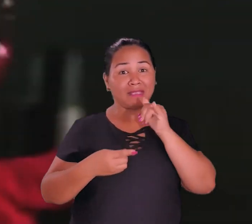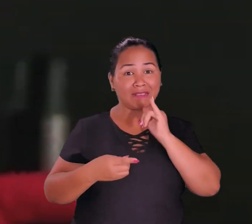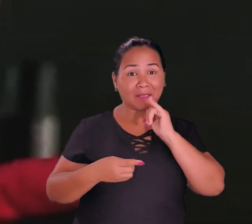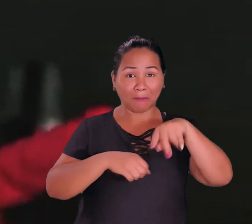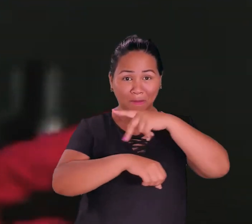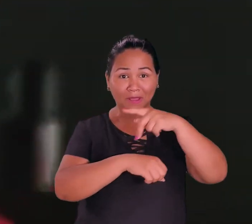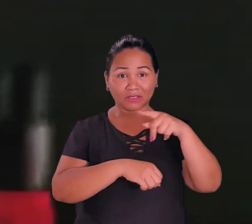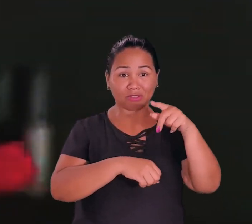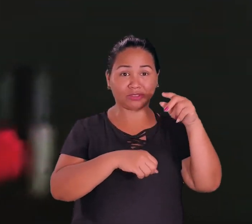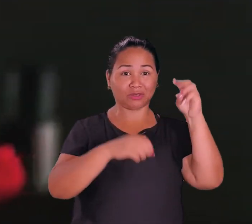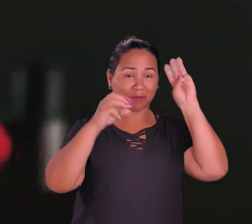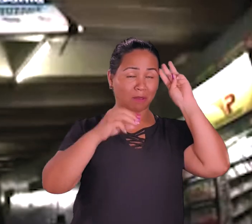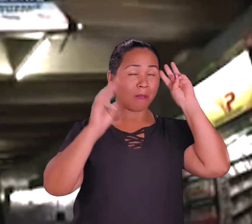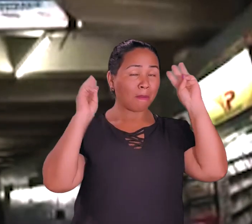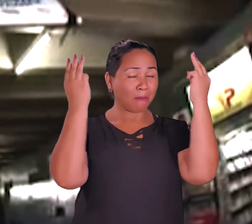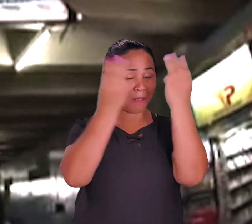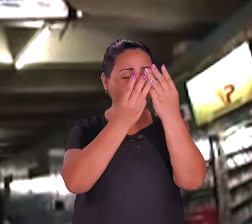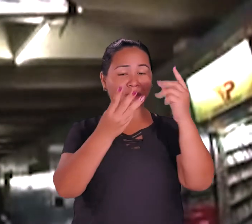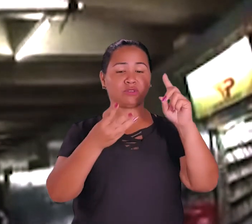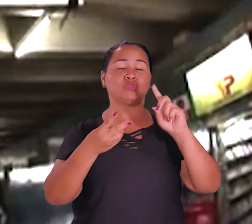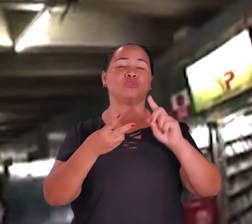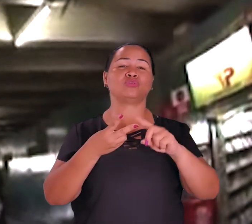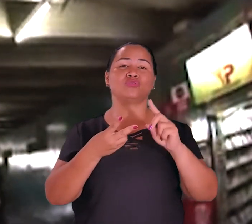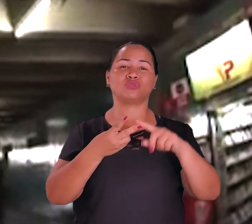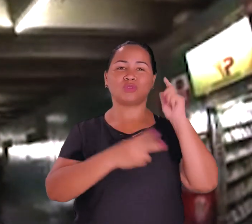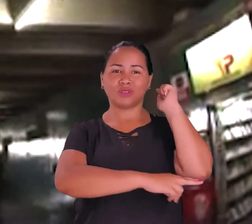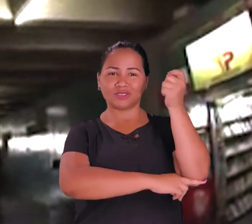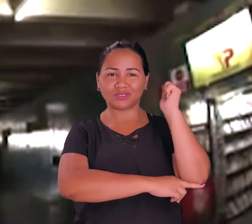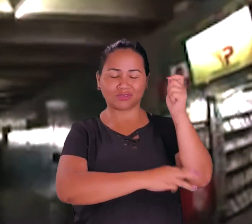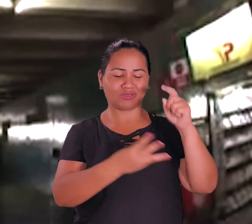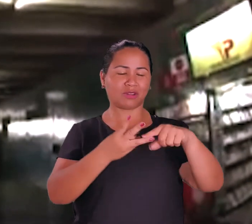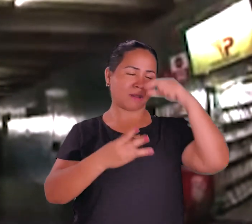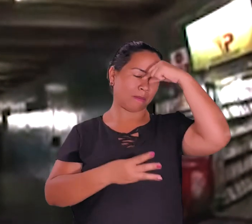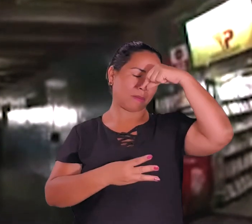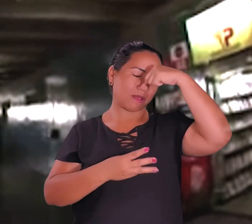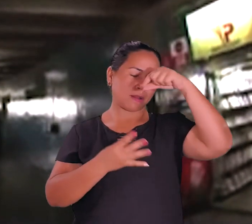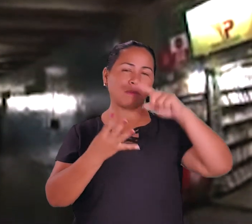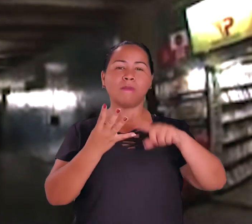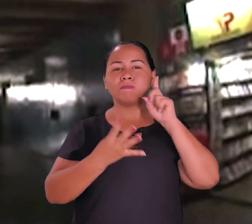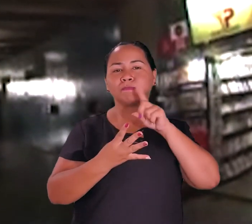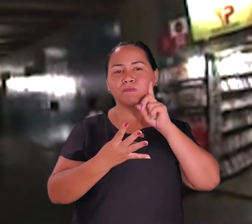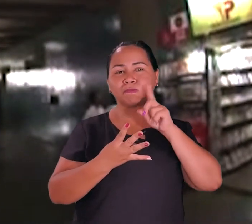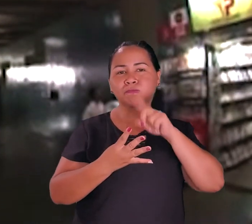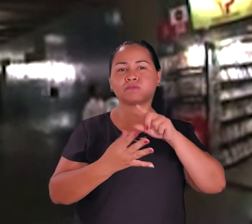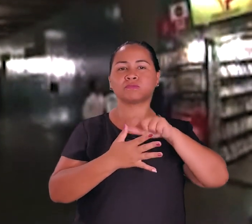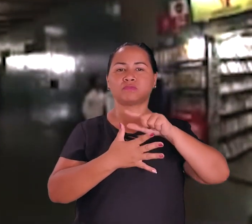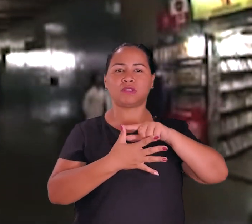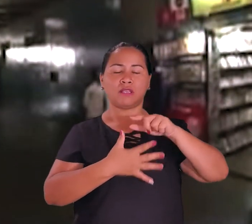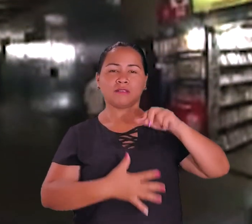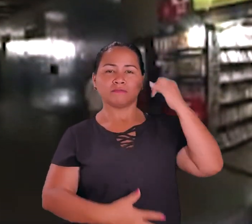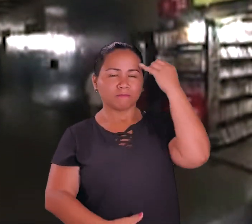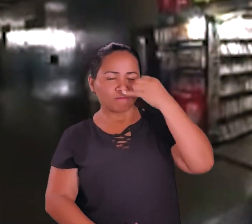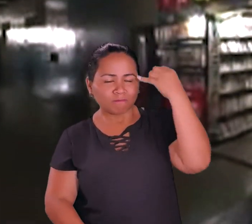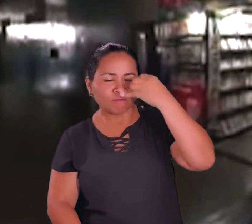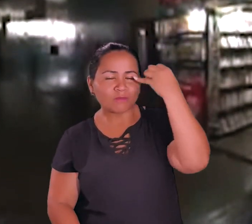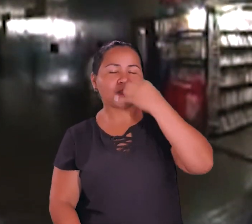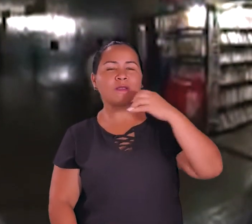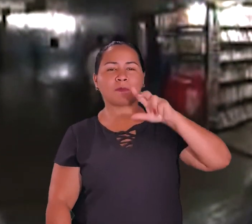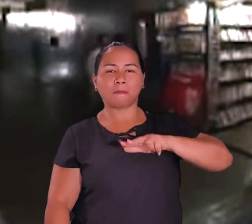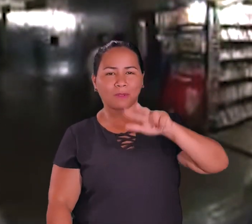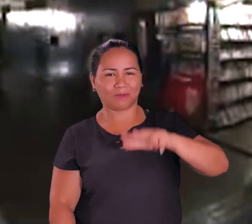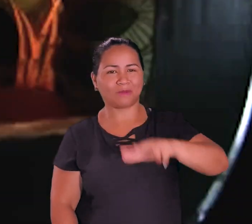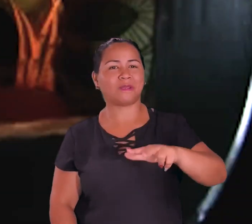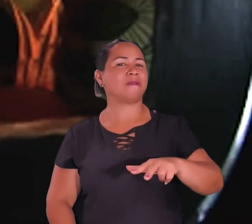da Argentina, do Peru, dos Estados Unidos, da Espanha, Portugal. Então, assim, é uma coisa que a